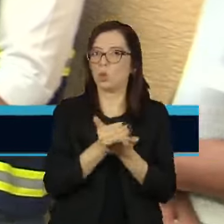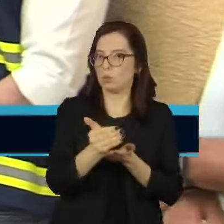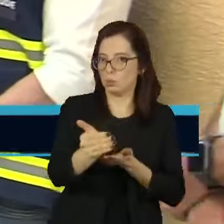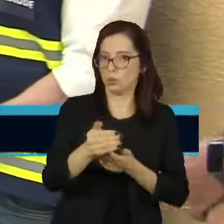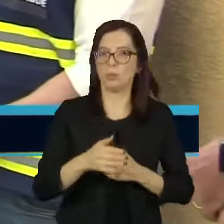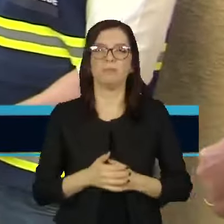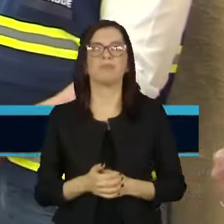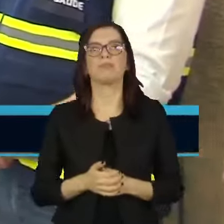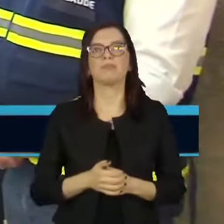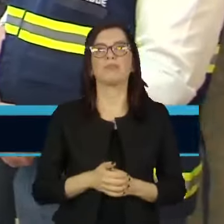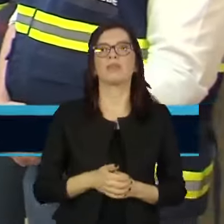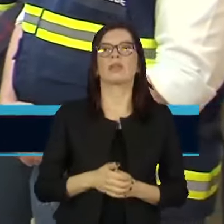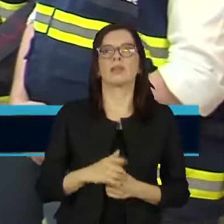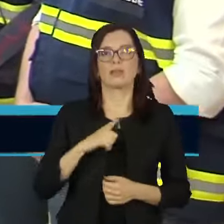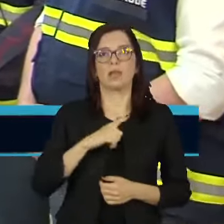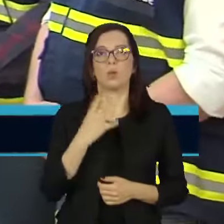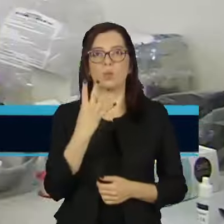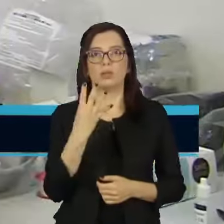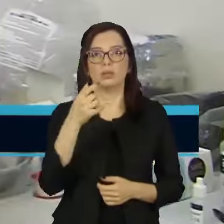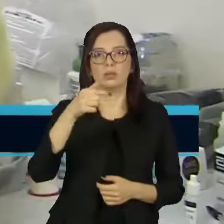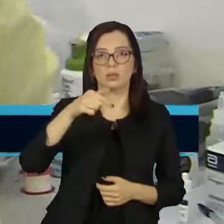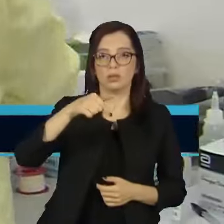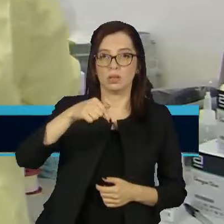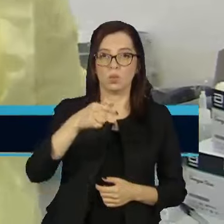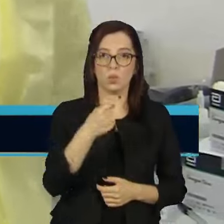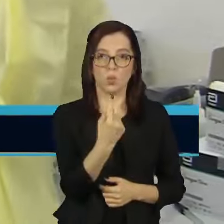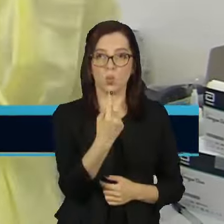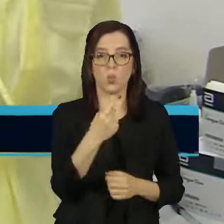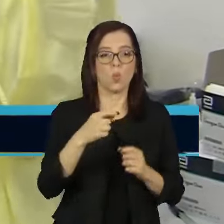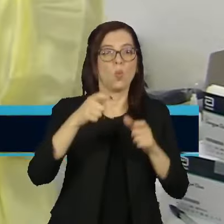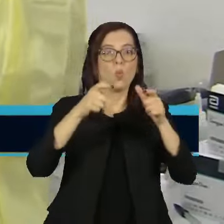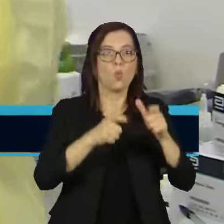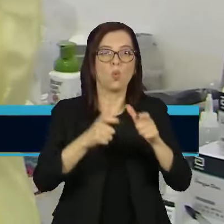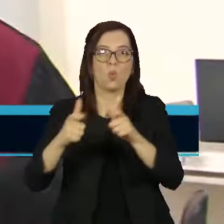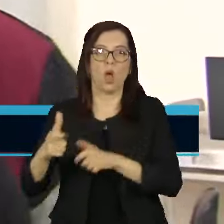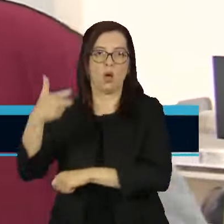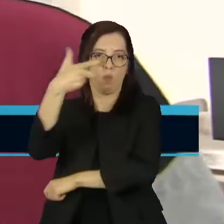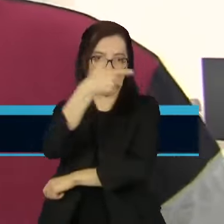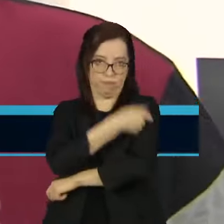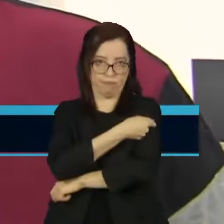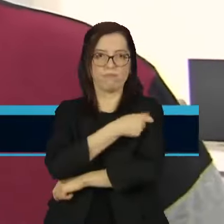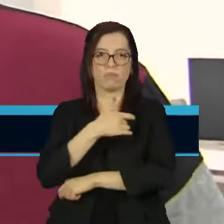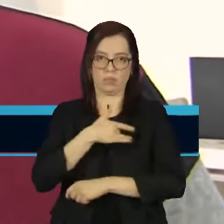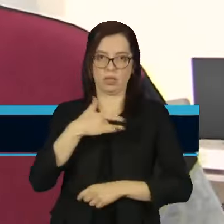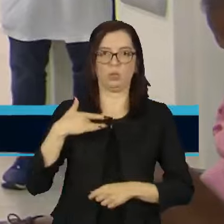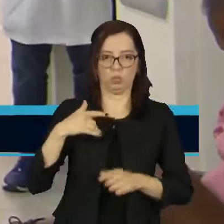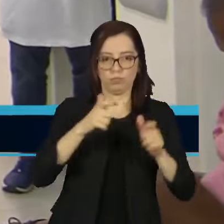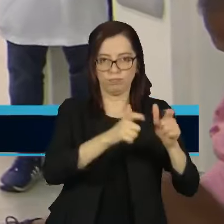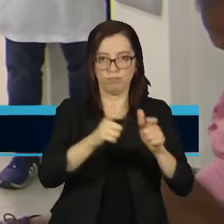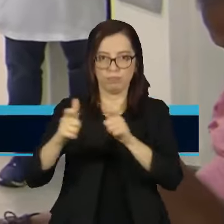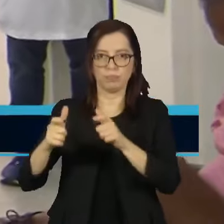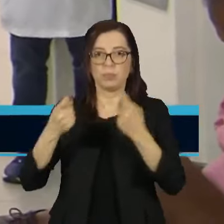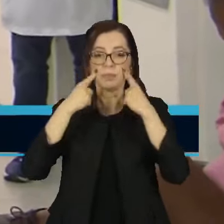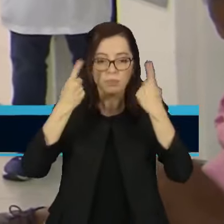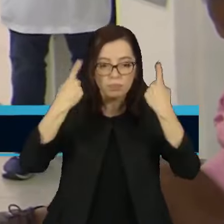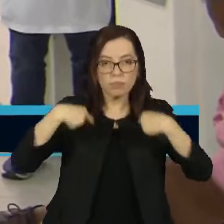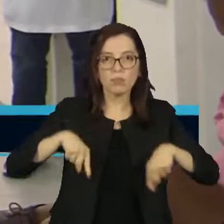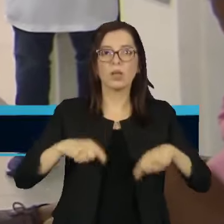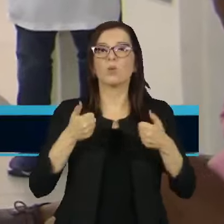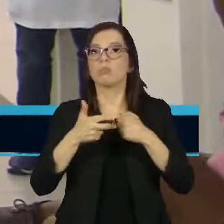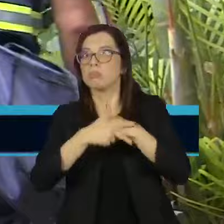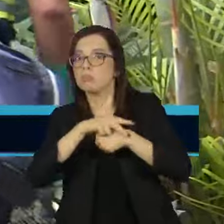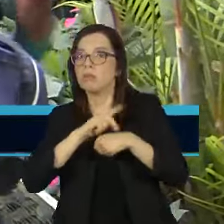unidades básicas de saúde abriram para testar quem está com sintomas da dengue. O resultado foi positivo. Hoje eu vim fazer o teste e